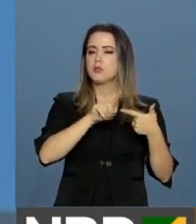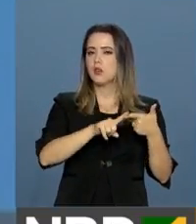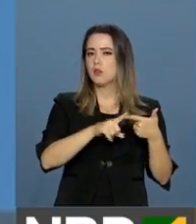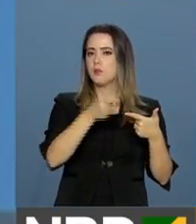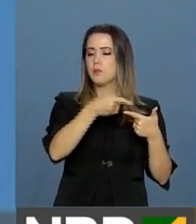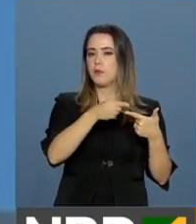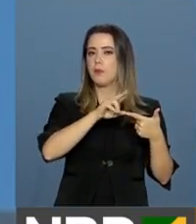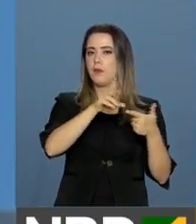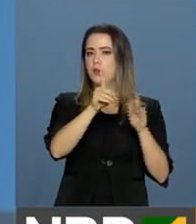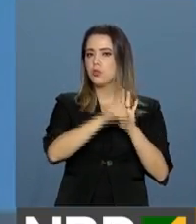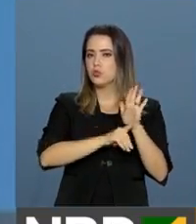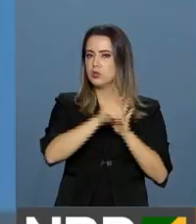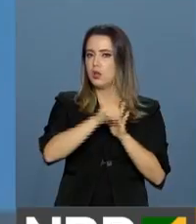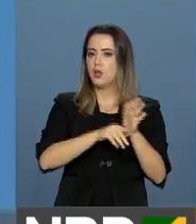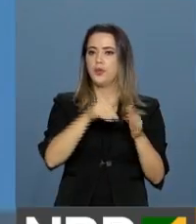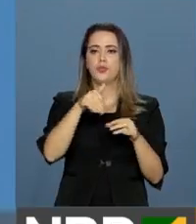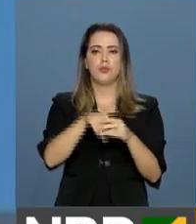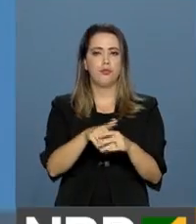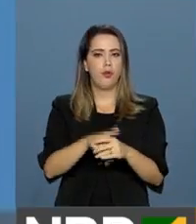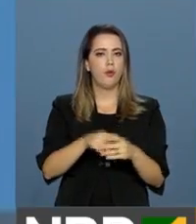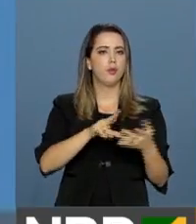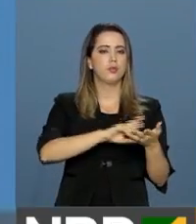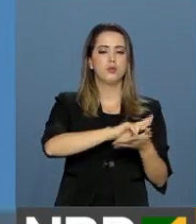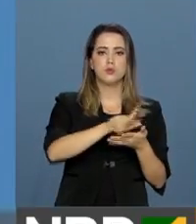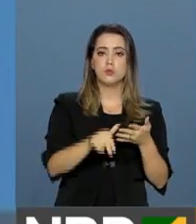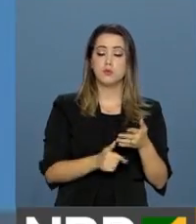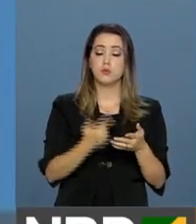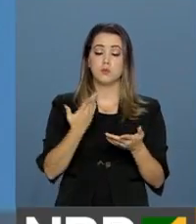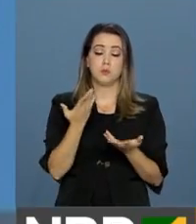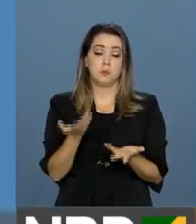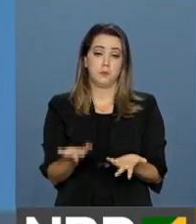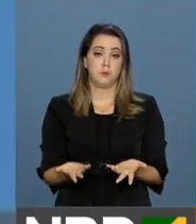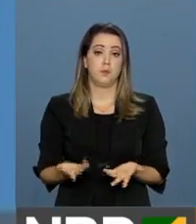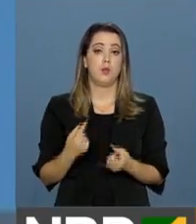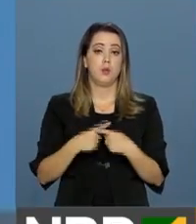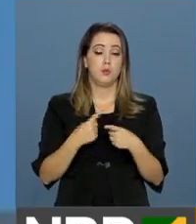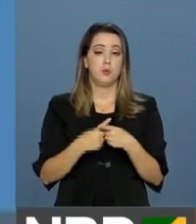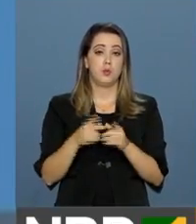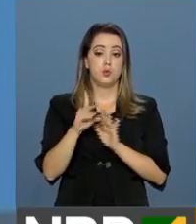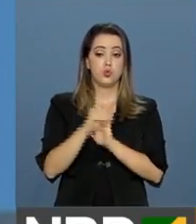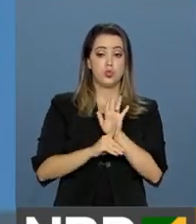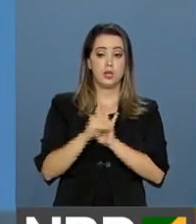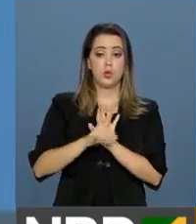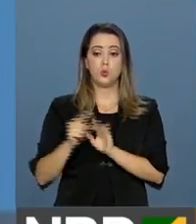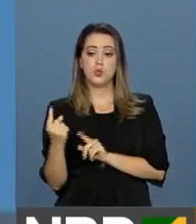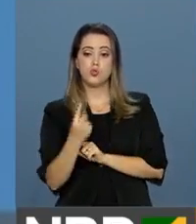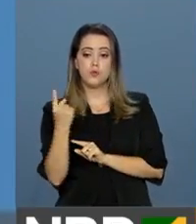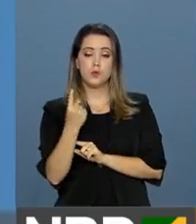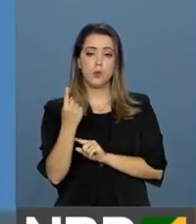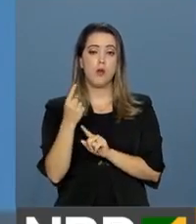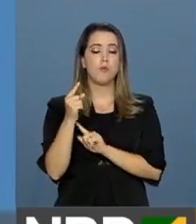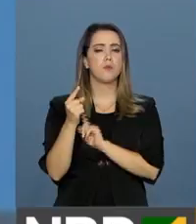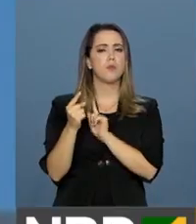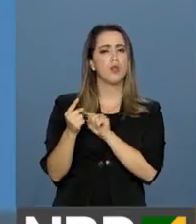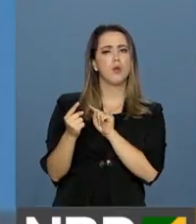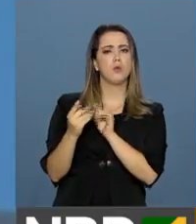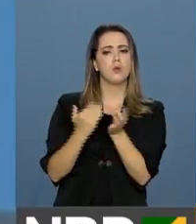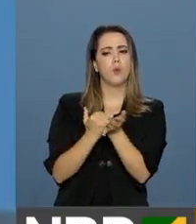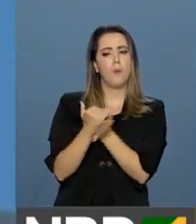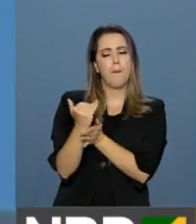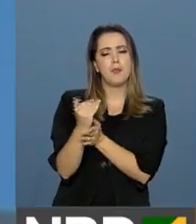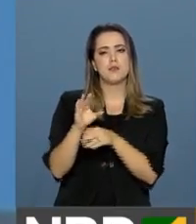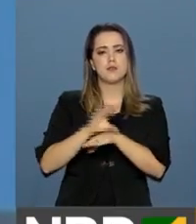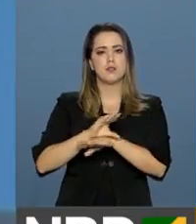a ideia de direito e garantia individual está muito vinculada à idéia de uma em uma introdução do texto